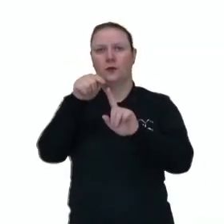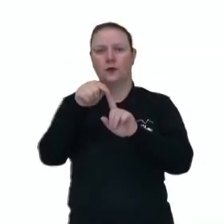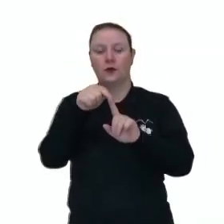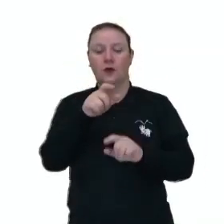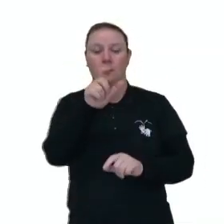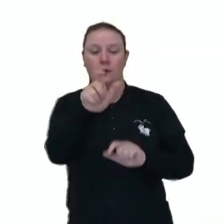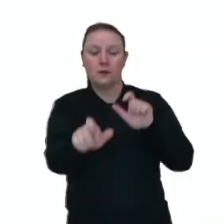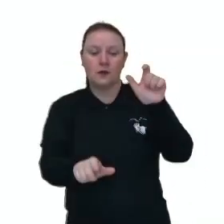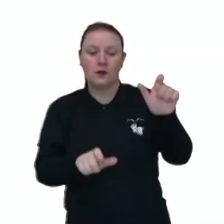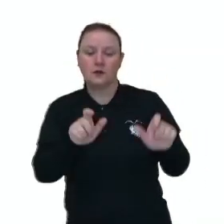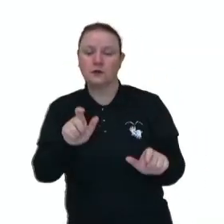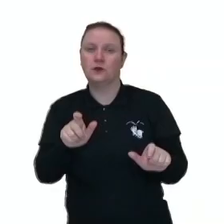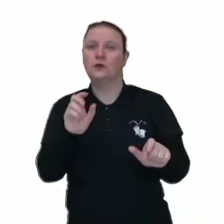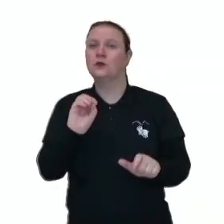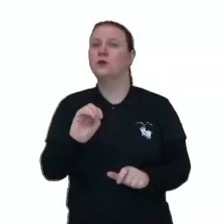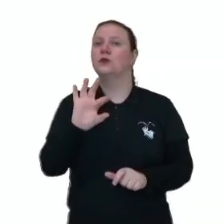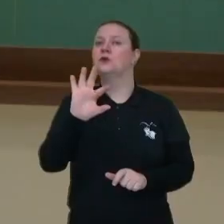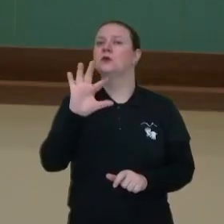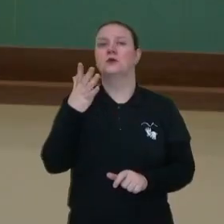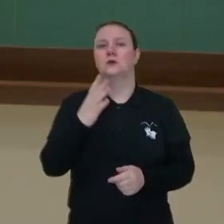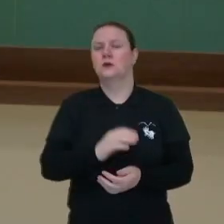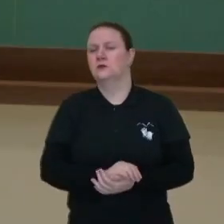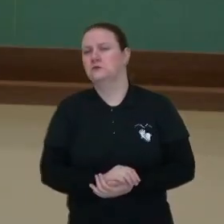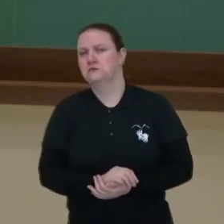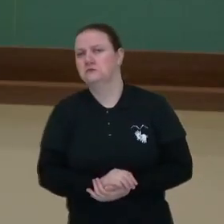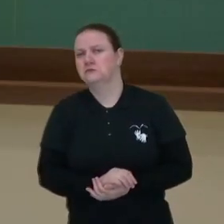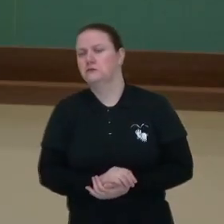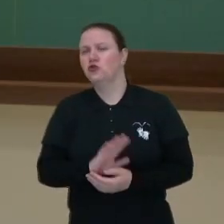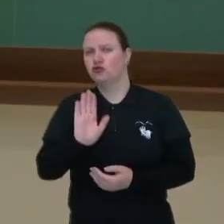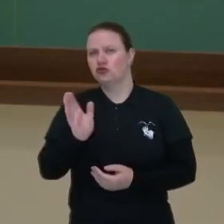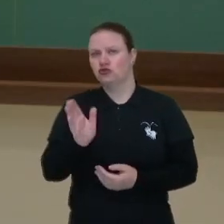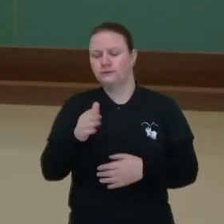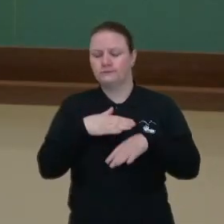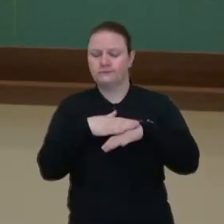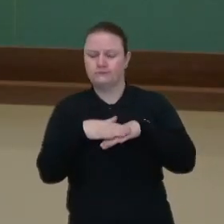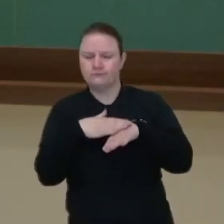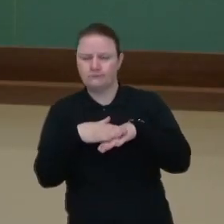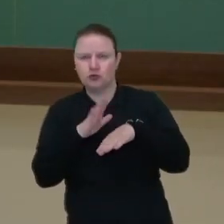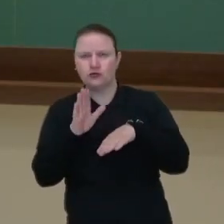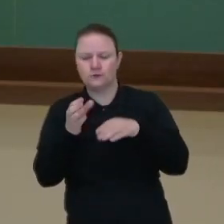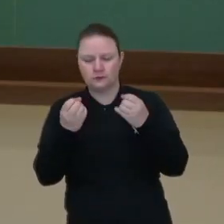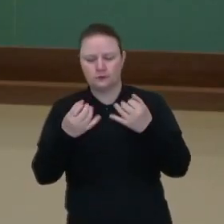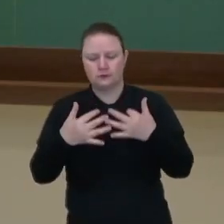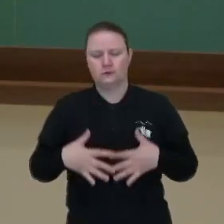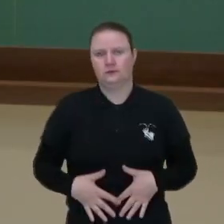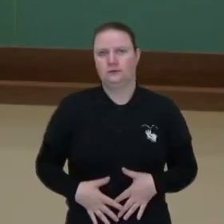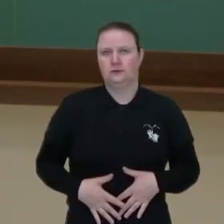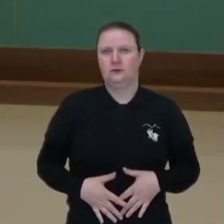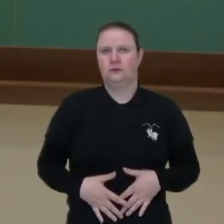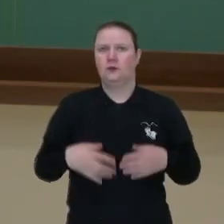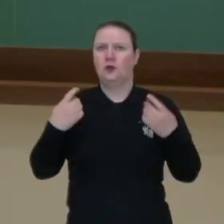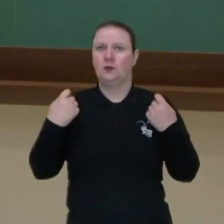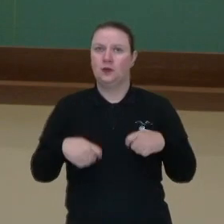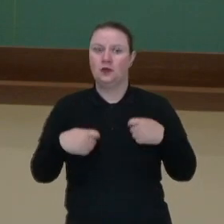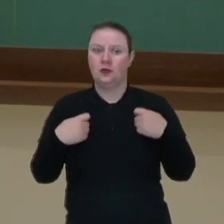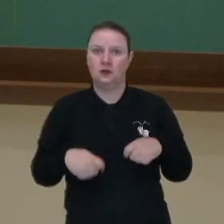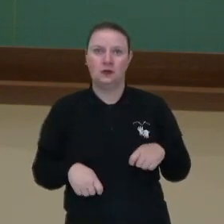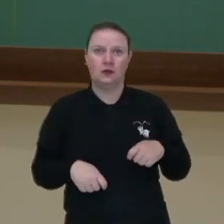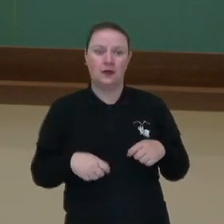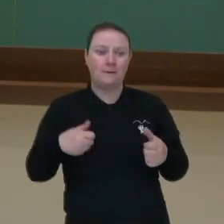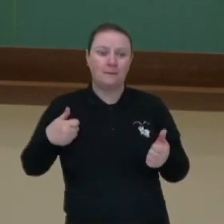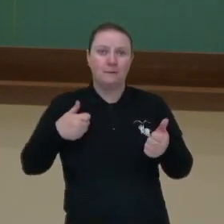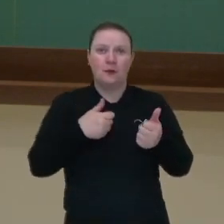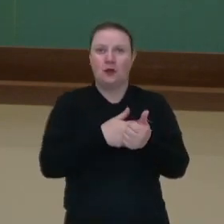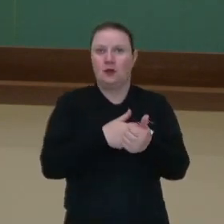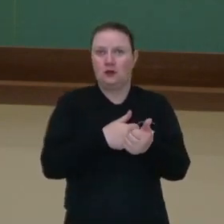um acontecimento. Esse acontecimento, já conversamos sobre isso, deve ser algo recente, muito